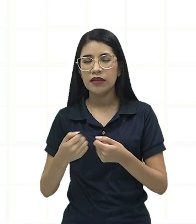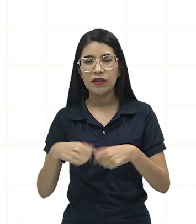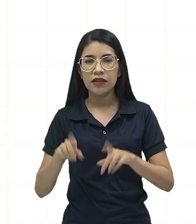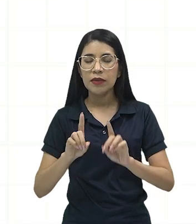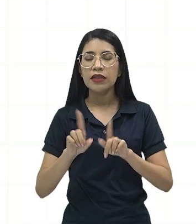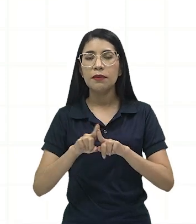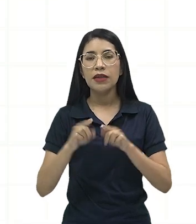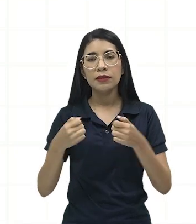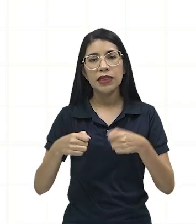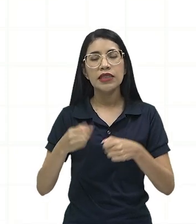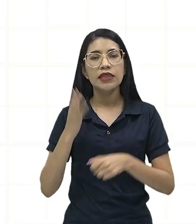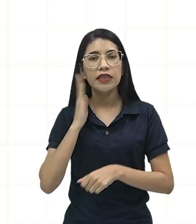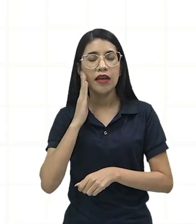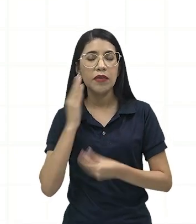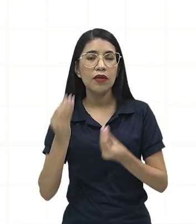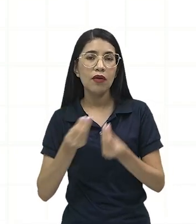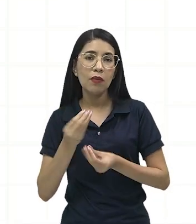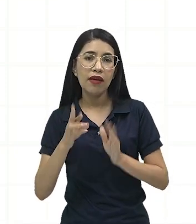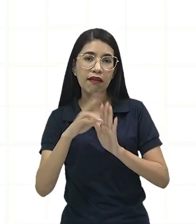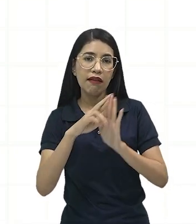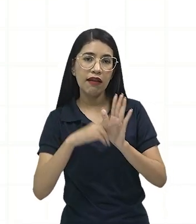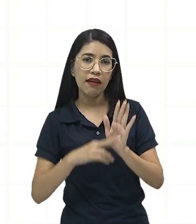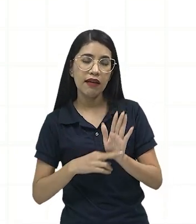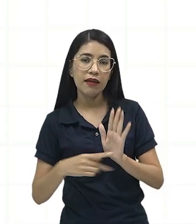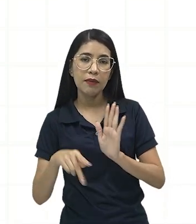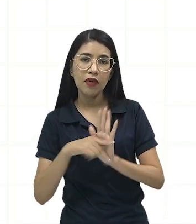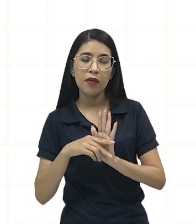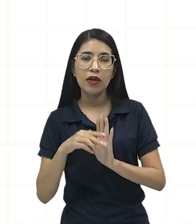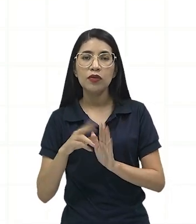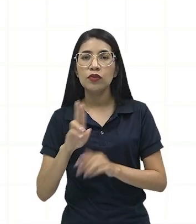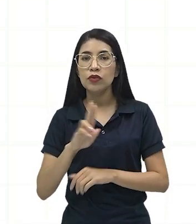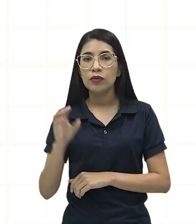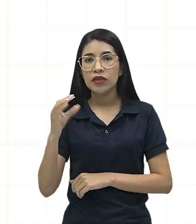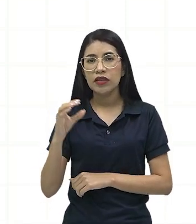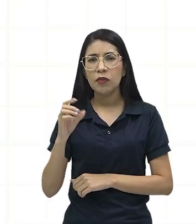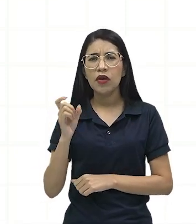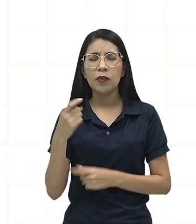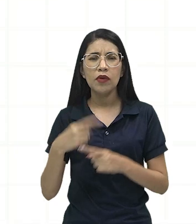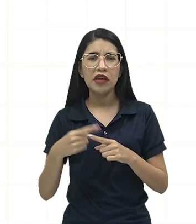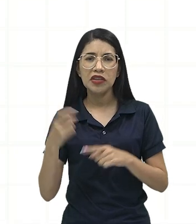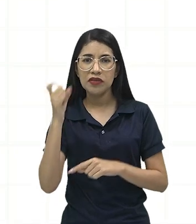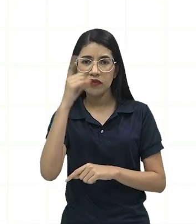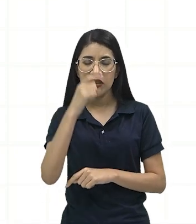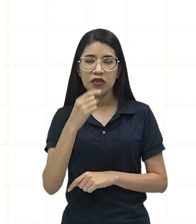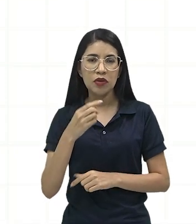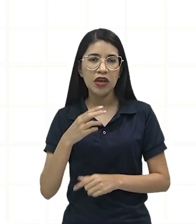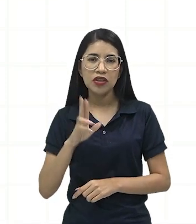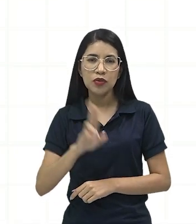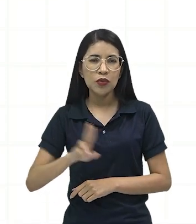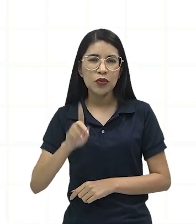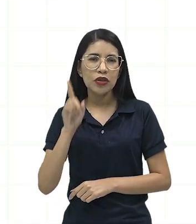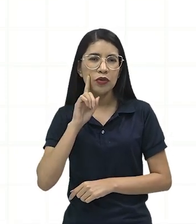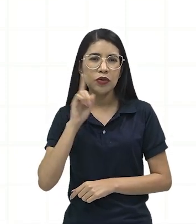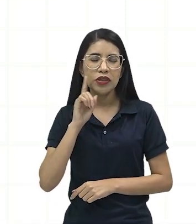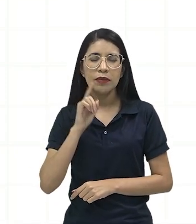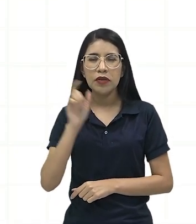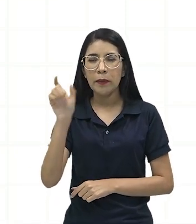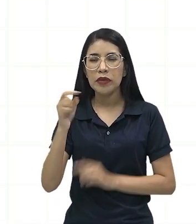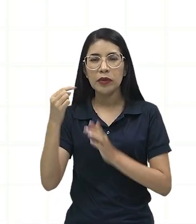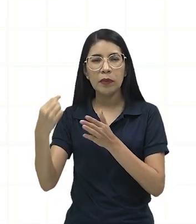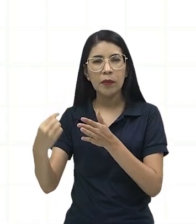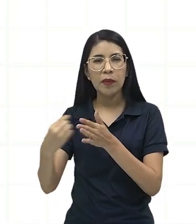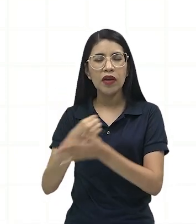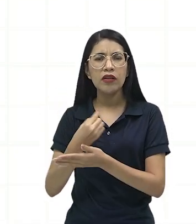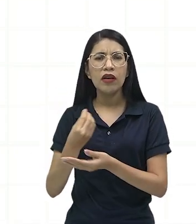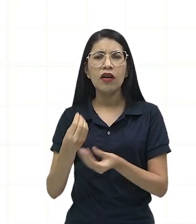que se escreve o nome científico, tá? Porque é difícil mesmo, não tá no nosso dia a dia. Ninguém chega perguntando, né? Aonde